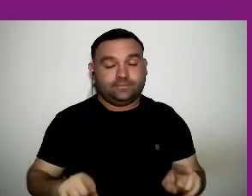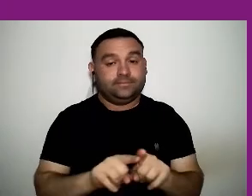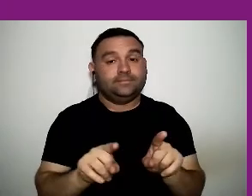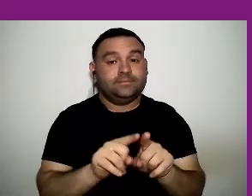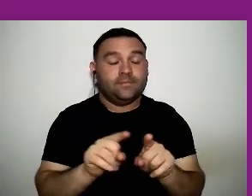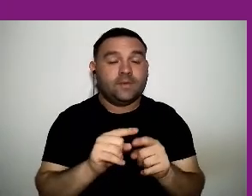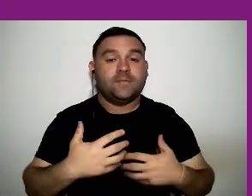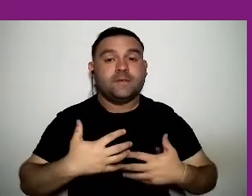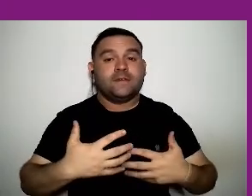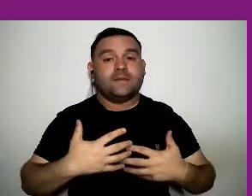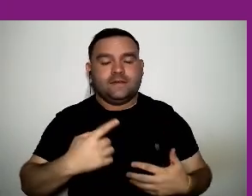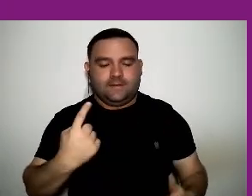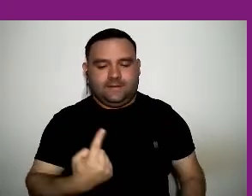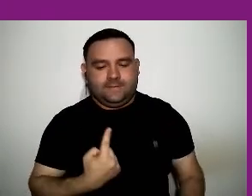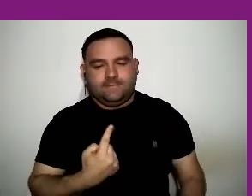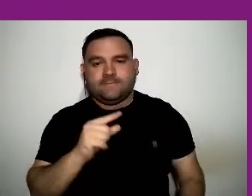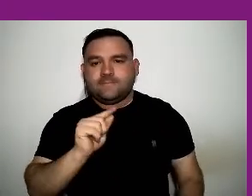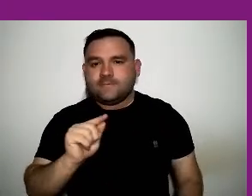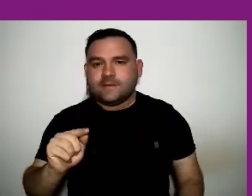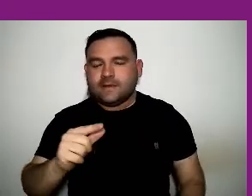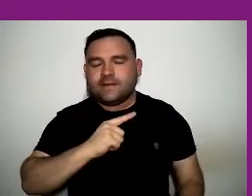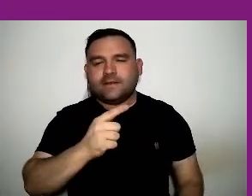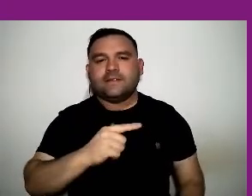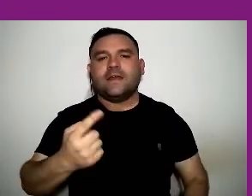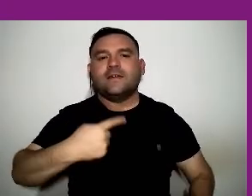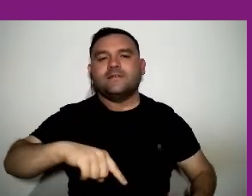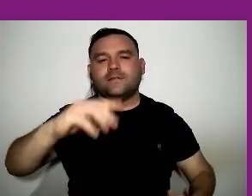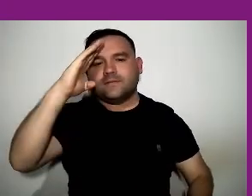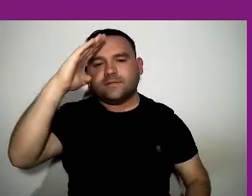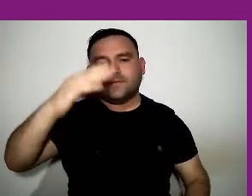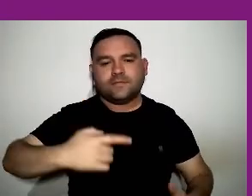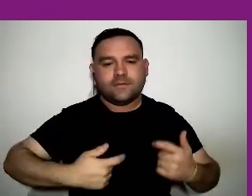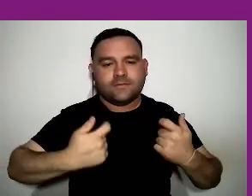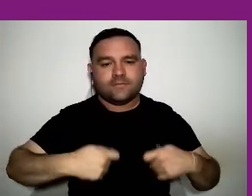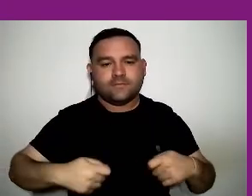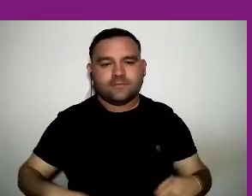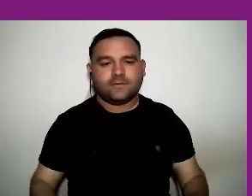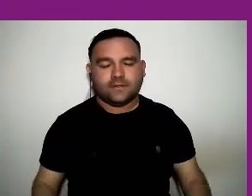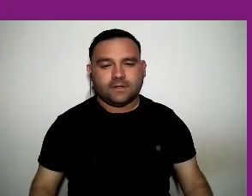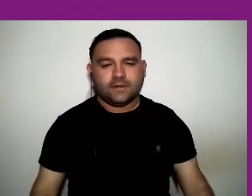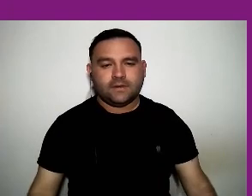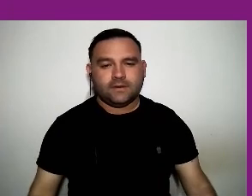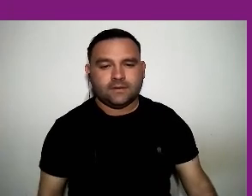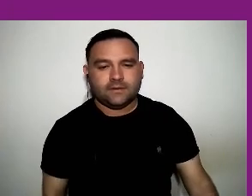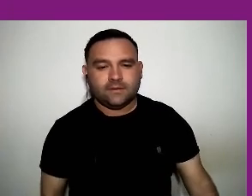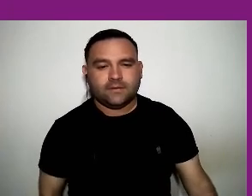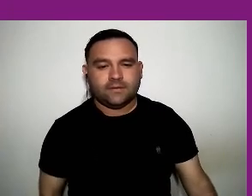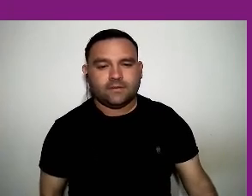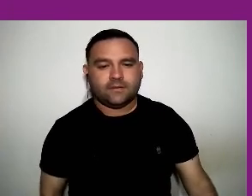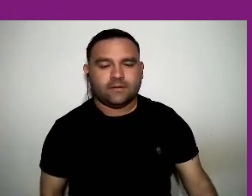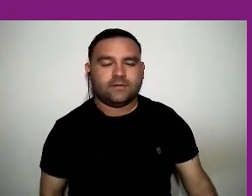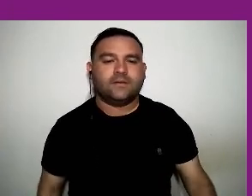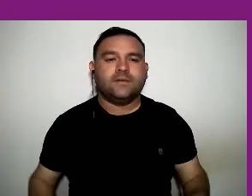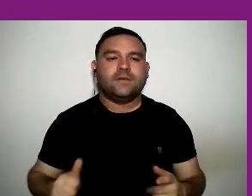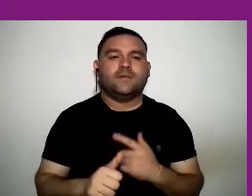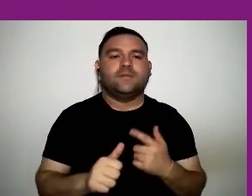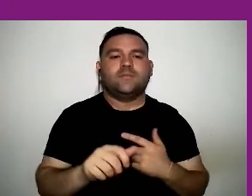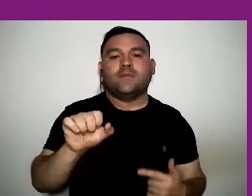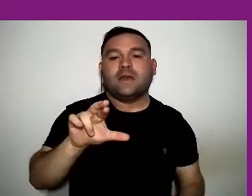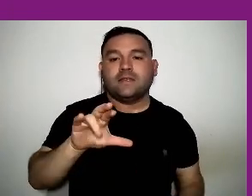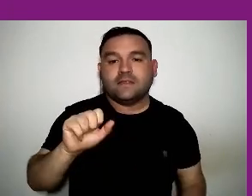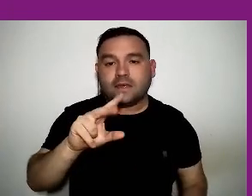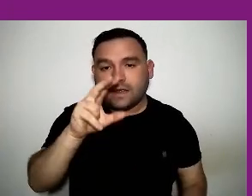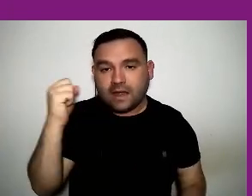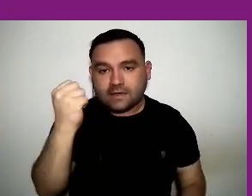ventilação espontânea, quais são as mensagens que devem ser levadas para casa, na verdade? Primeiro, SARA grave,